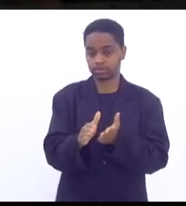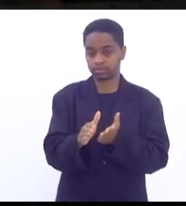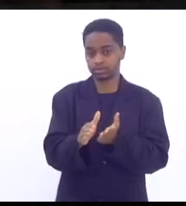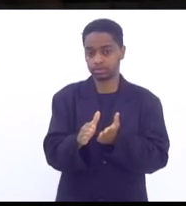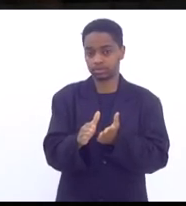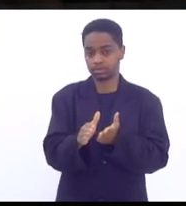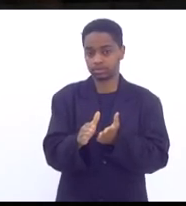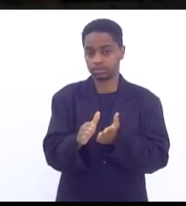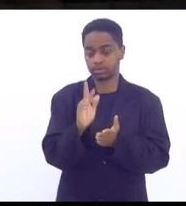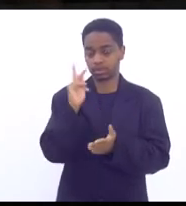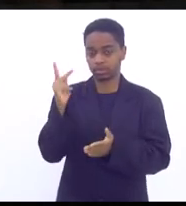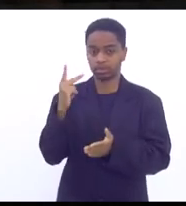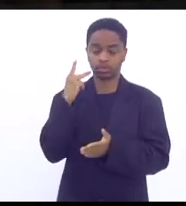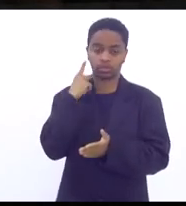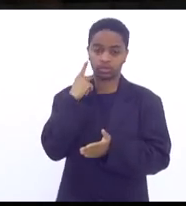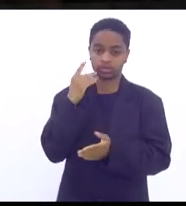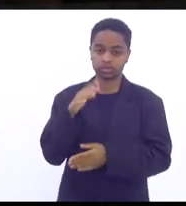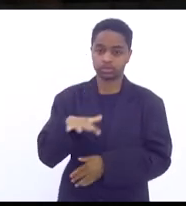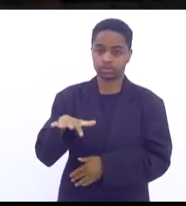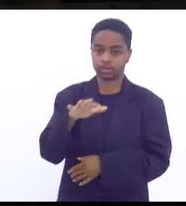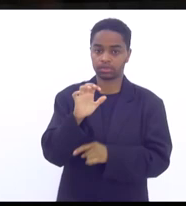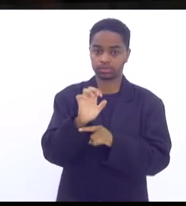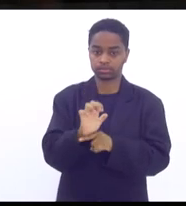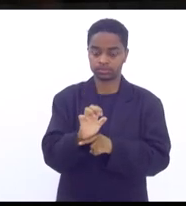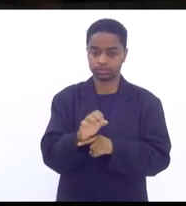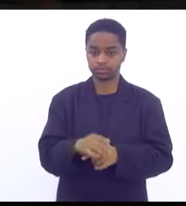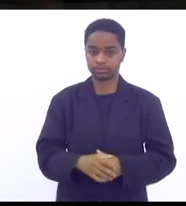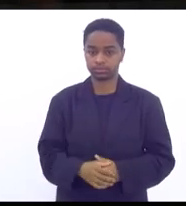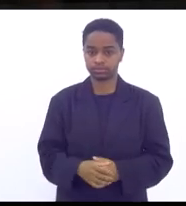do Procurador-Geral do Estado,